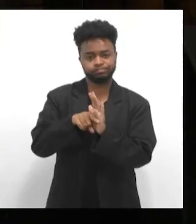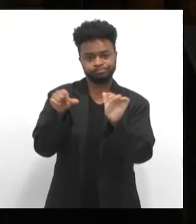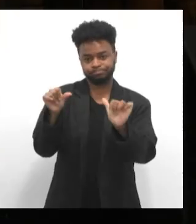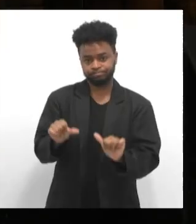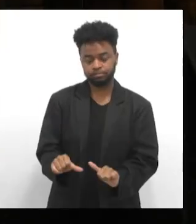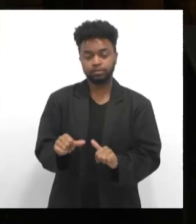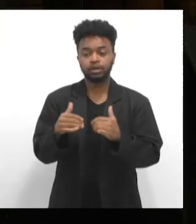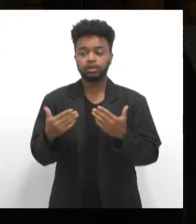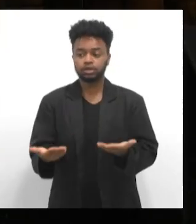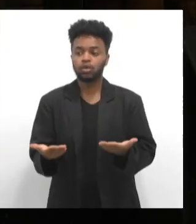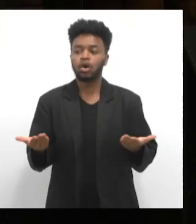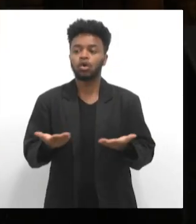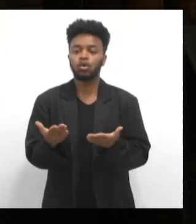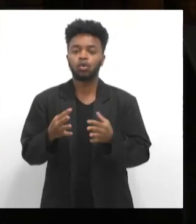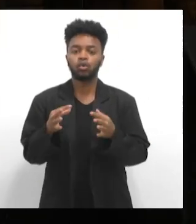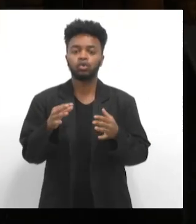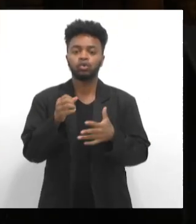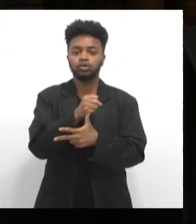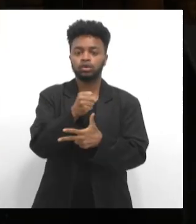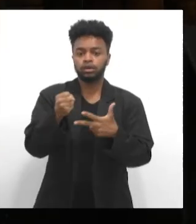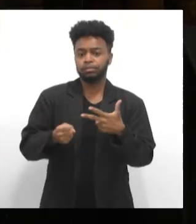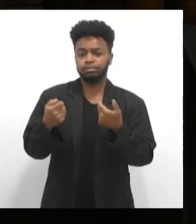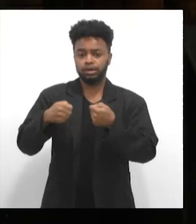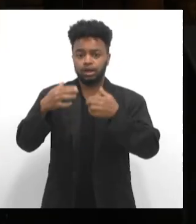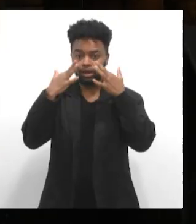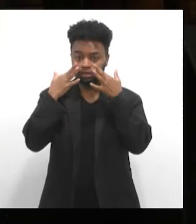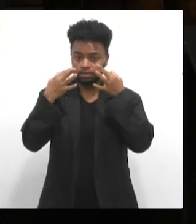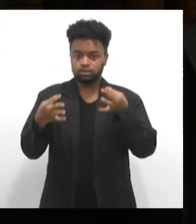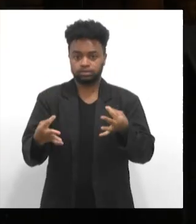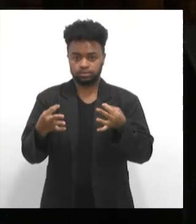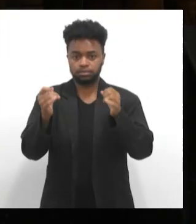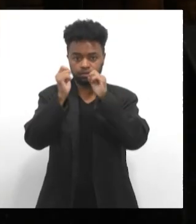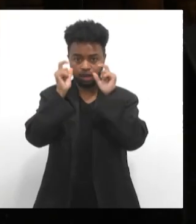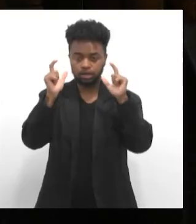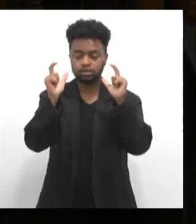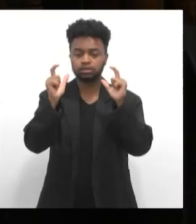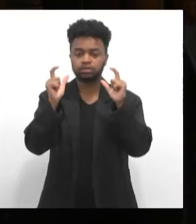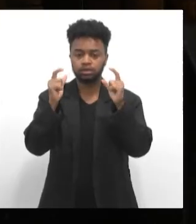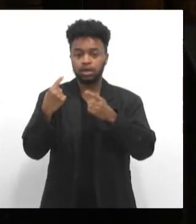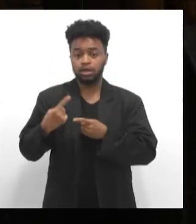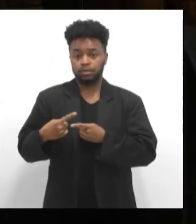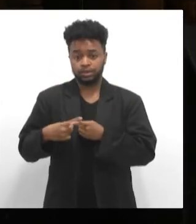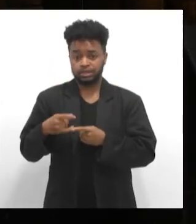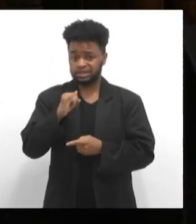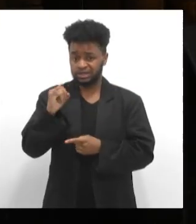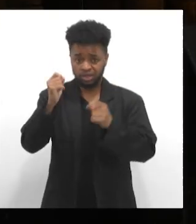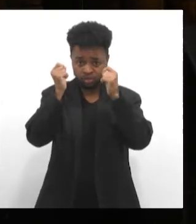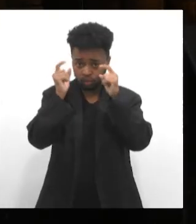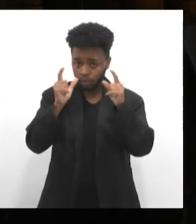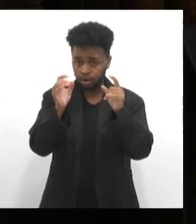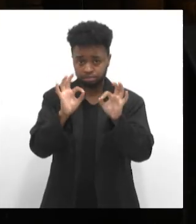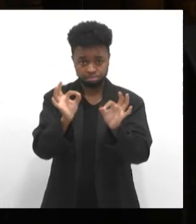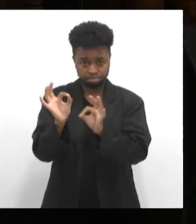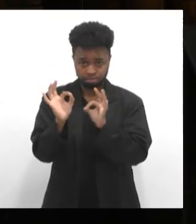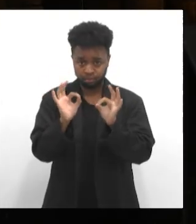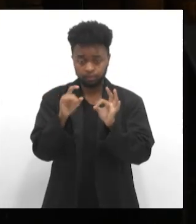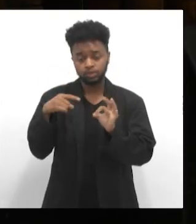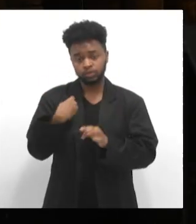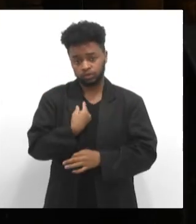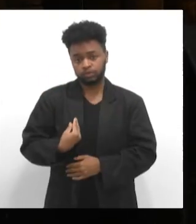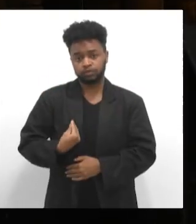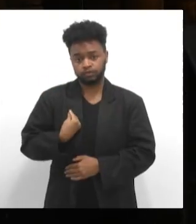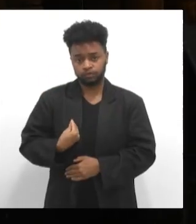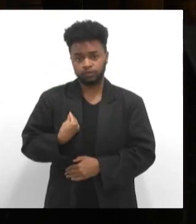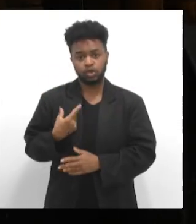todos os poderes acordarem, porque senão a gente pode viver